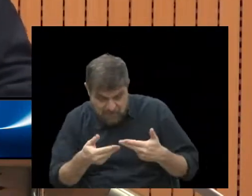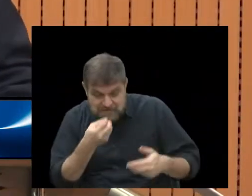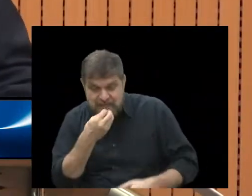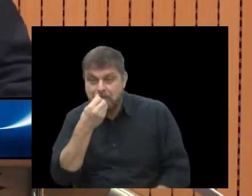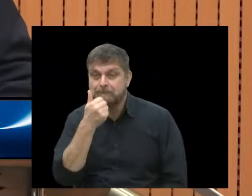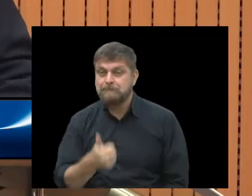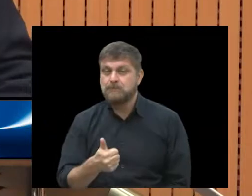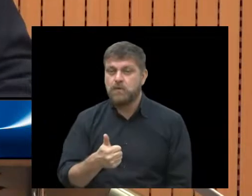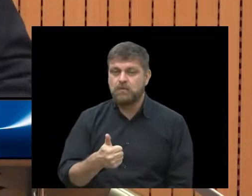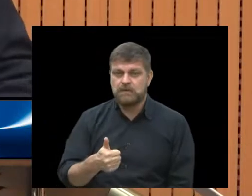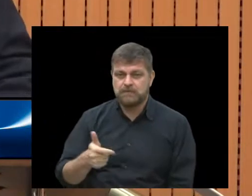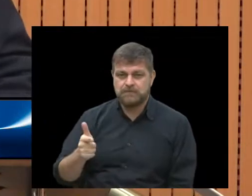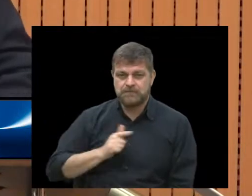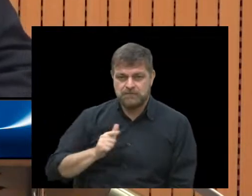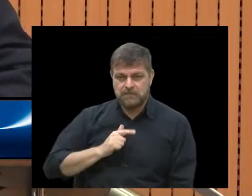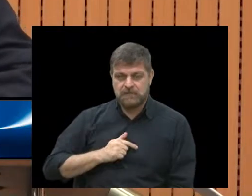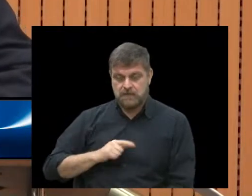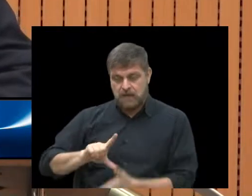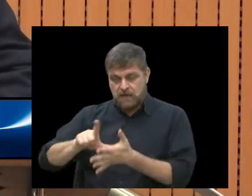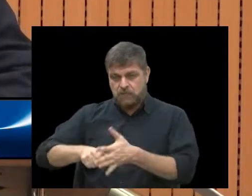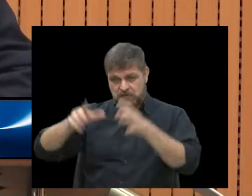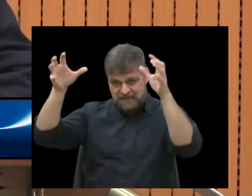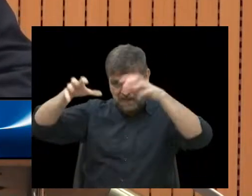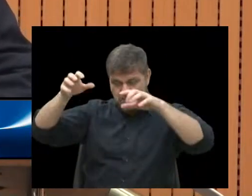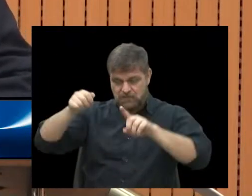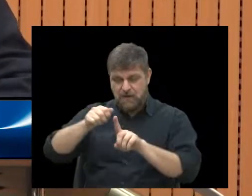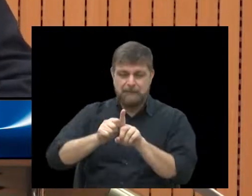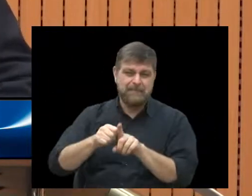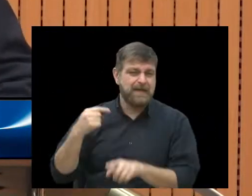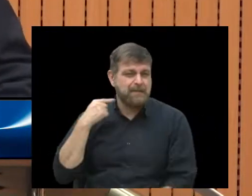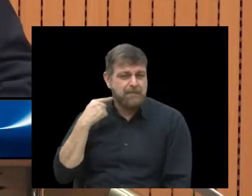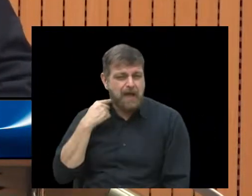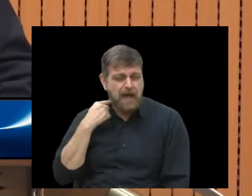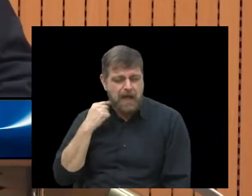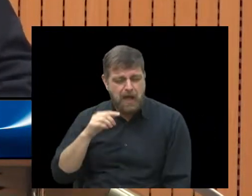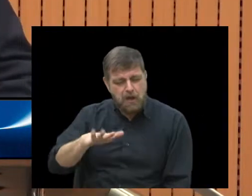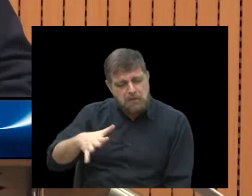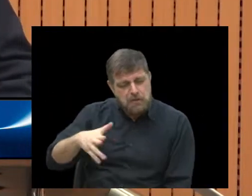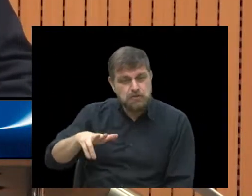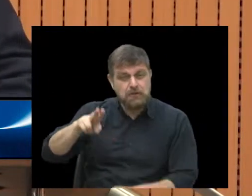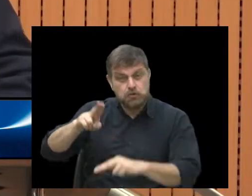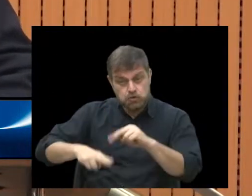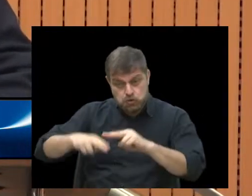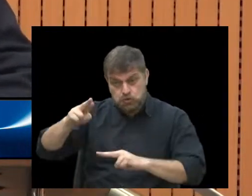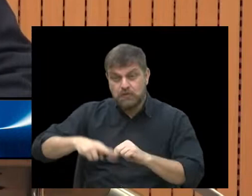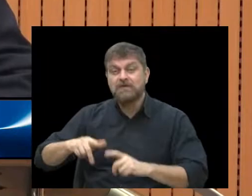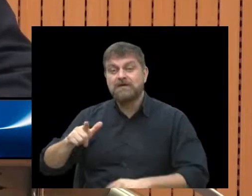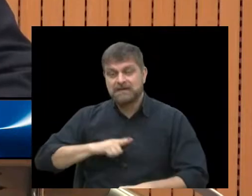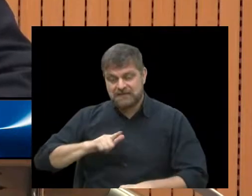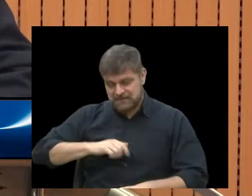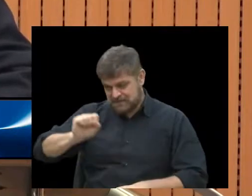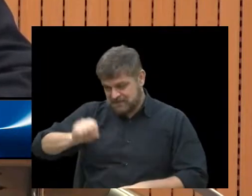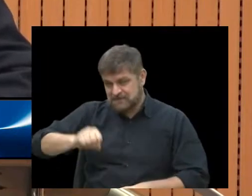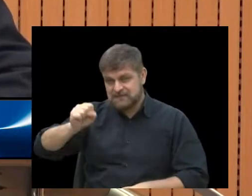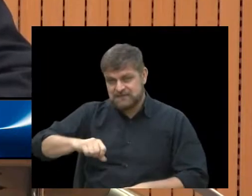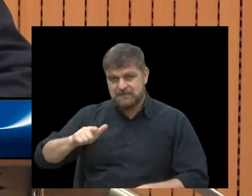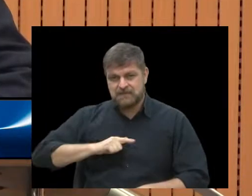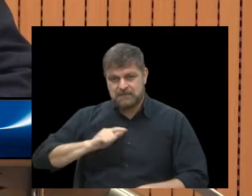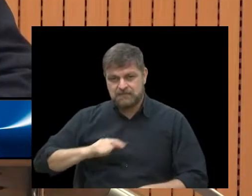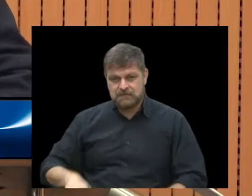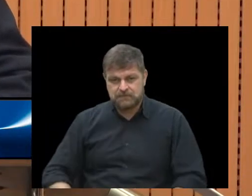que a passar agora a época da chuva, mês de maio, junho, terá a implantação de mais uma